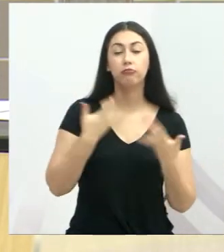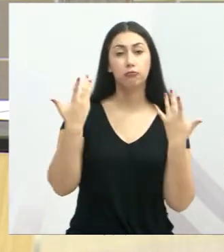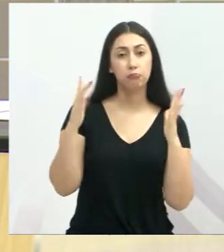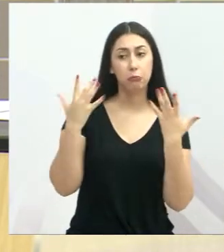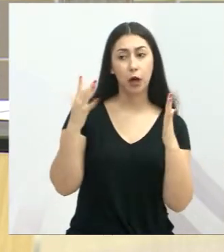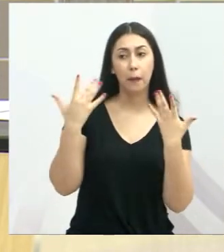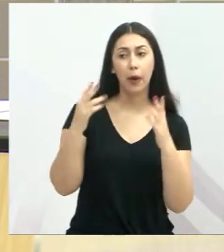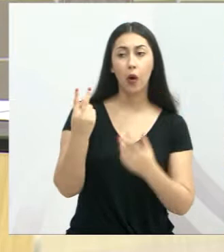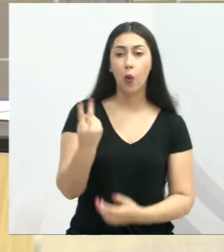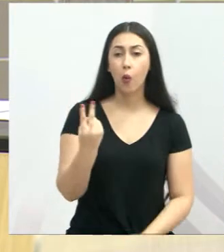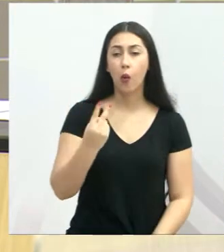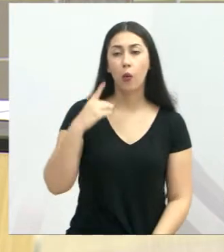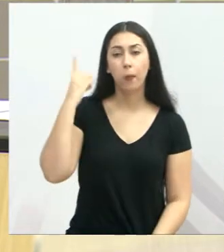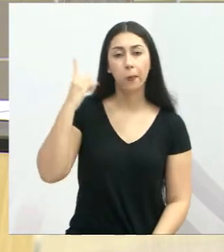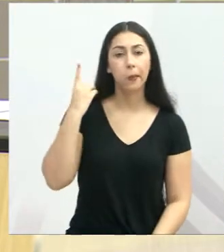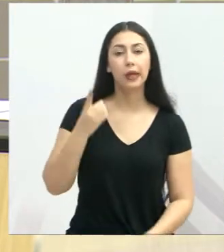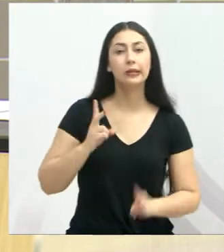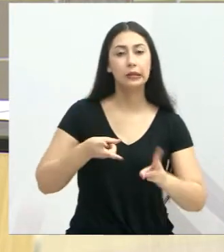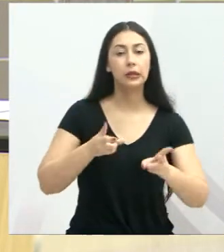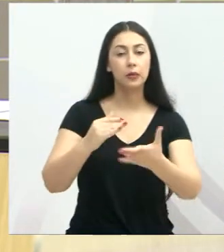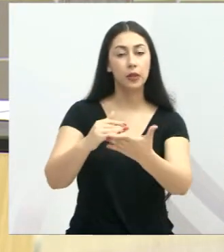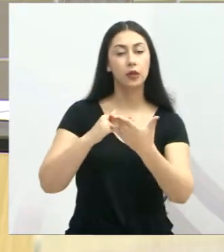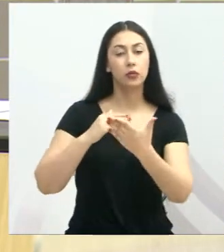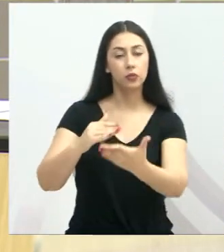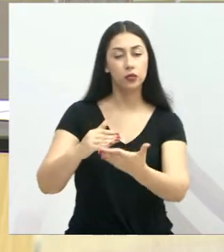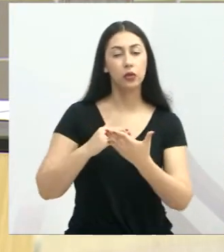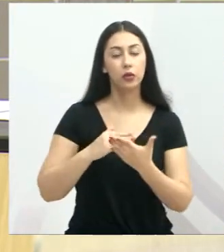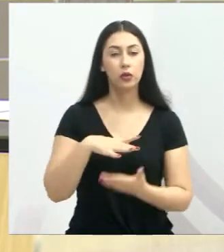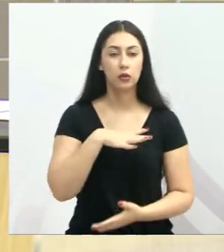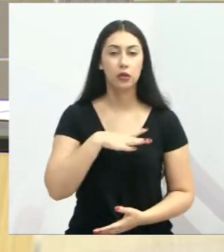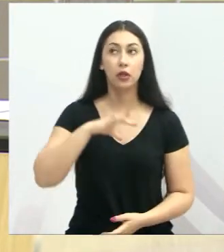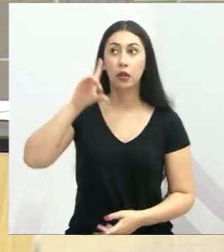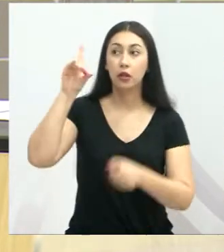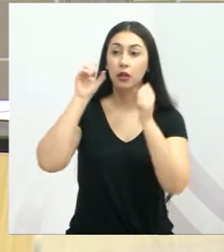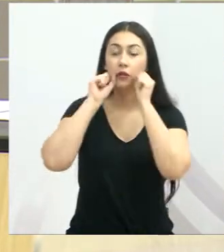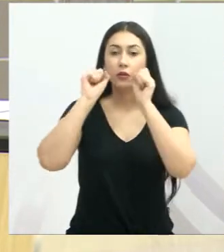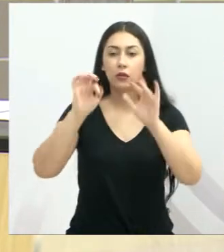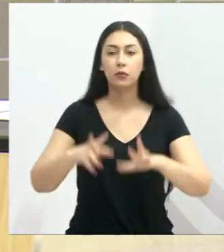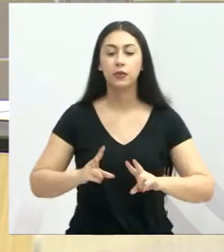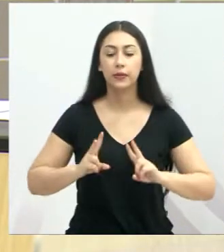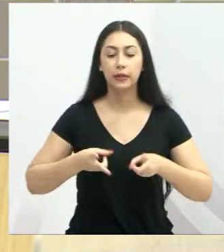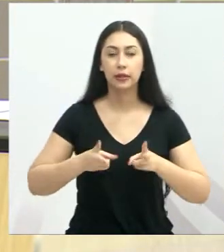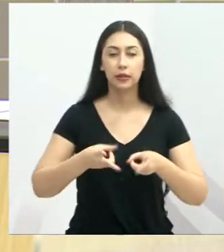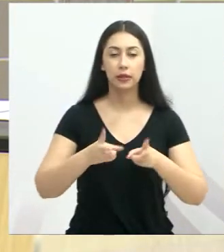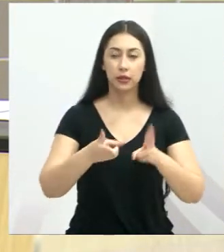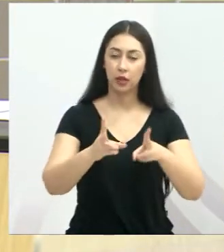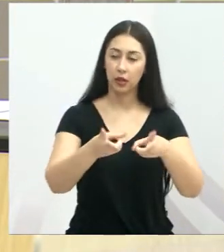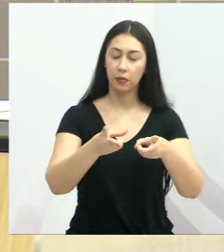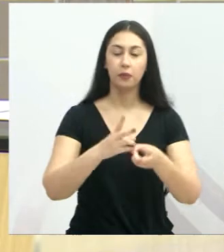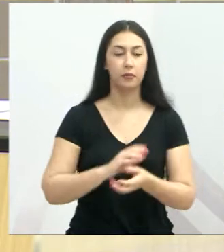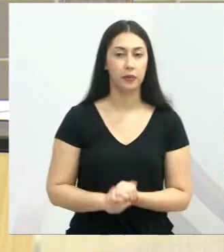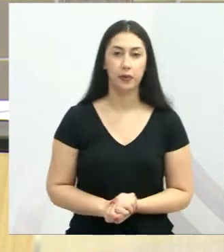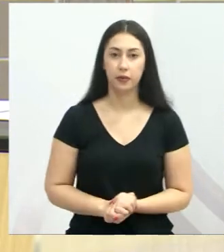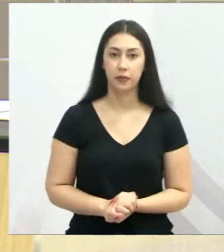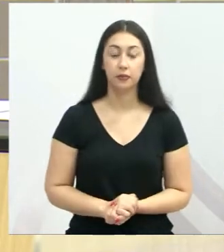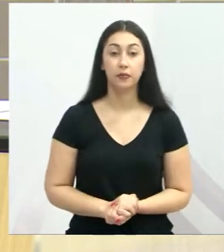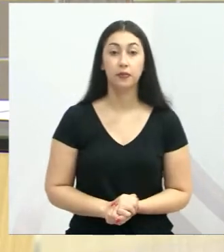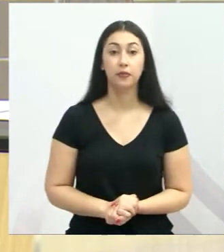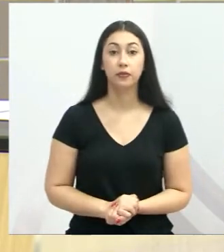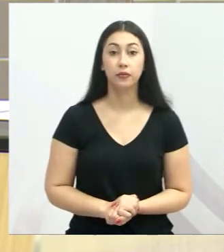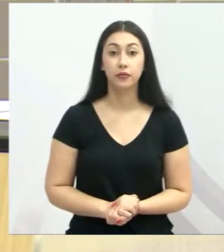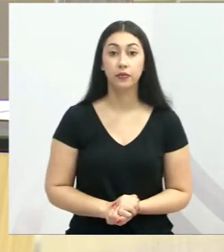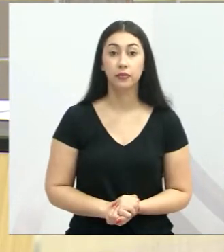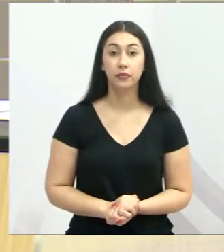autoridades por estarem sempre olhando para Jacareí. Que Deus os abençoe sempre e seus caminhos sejam iluminados.